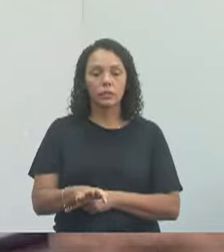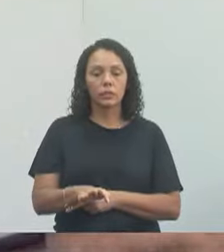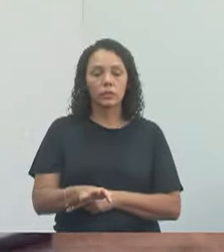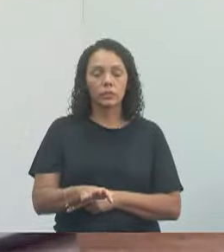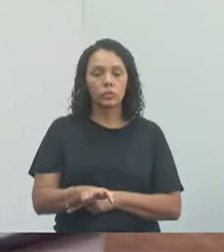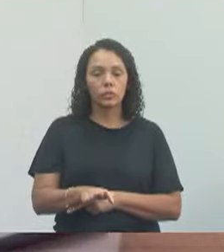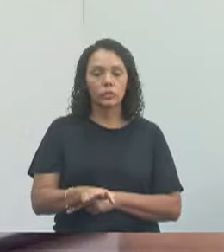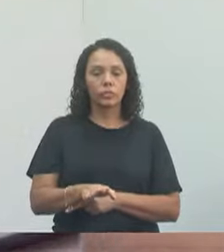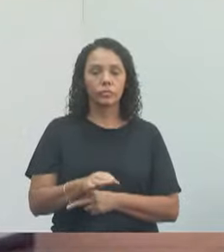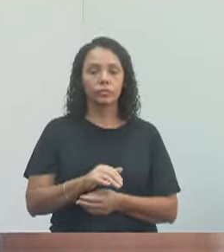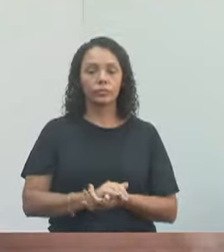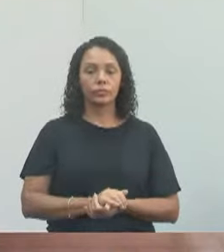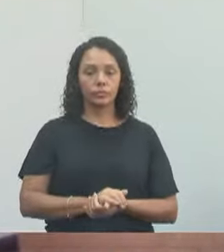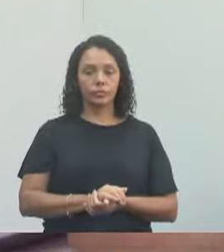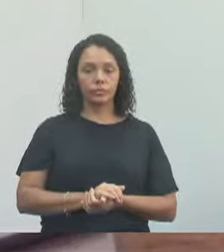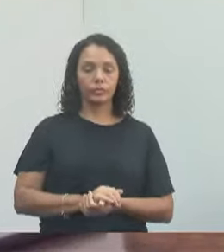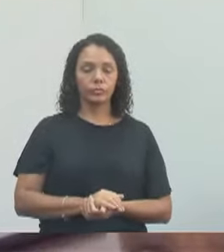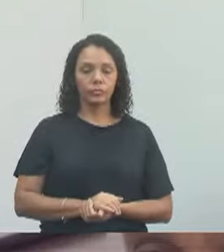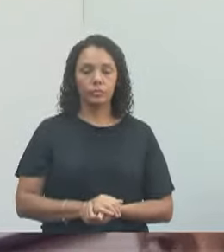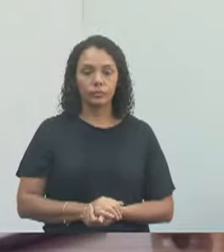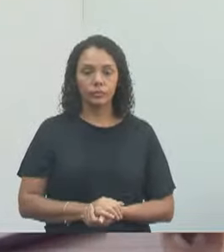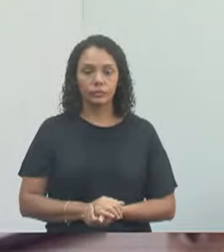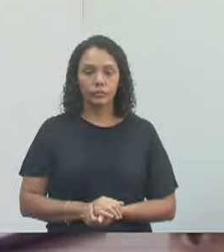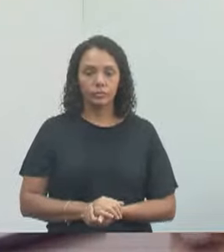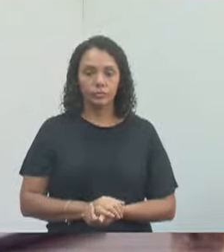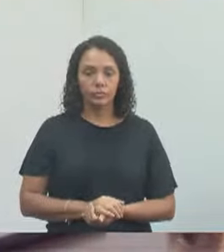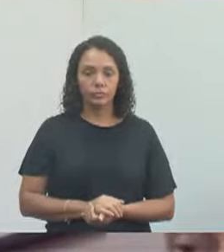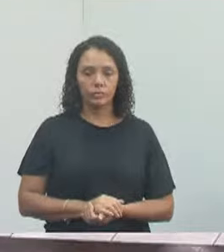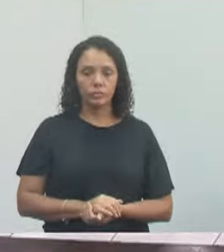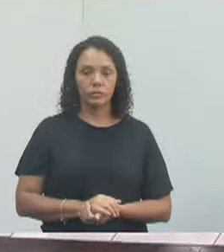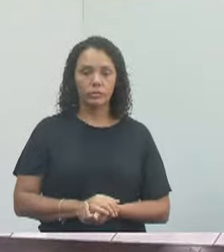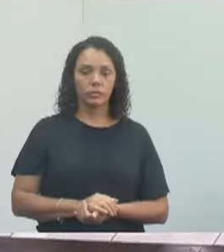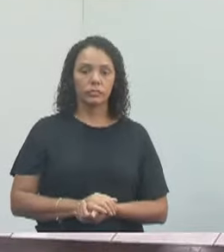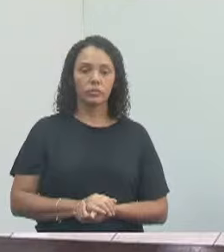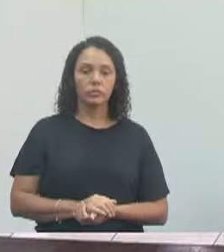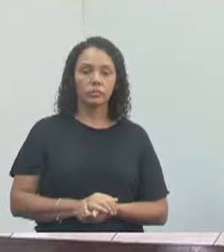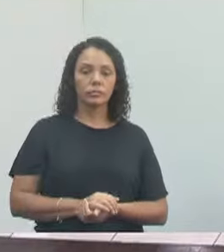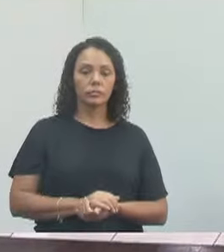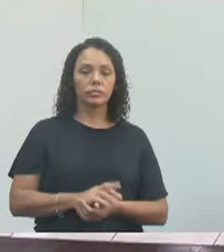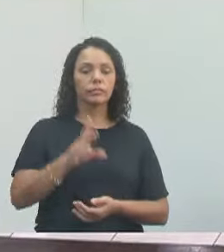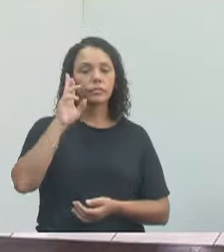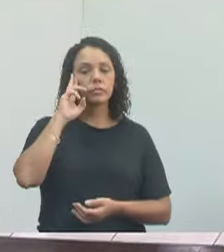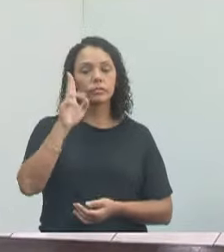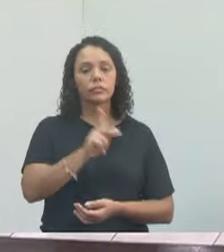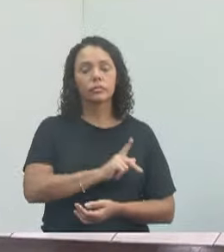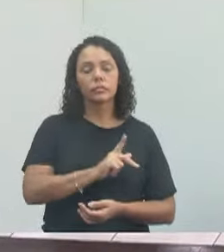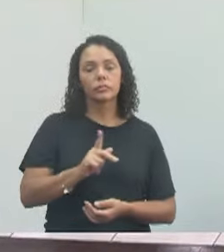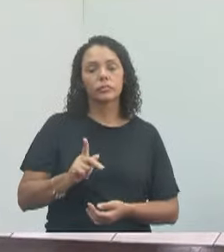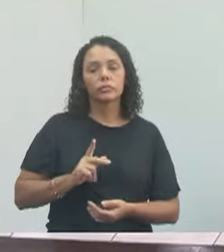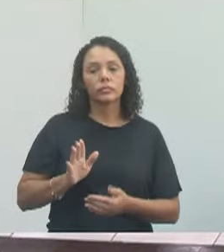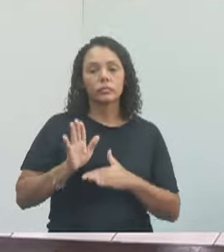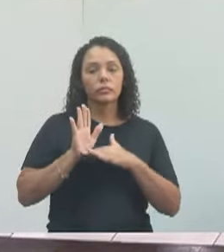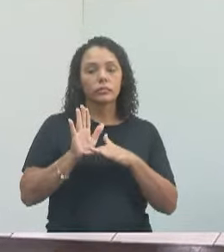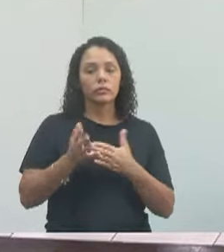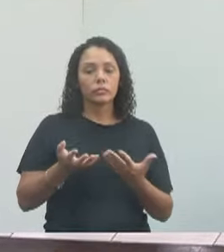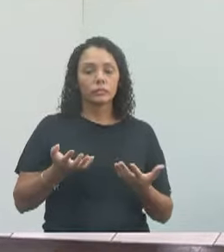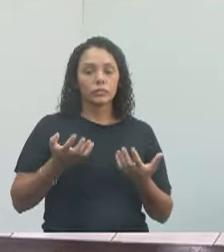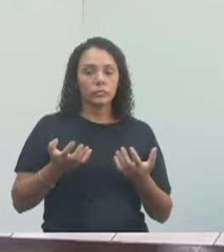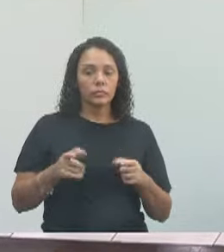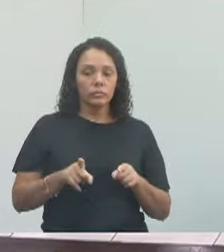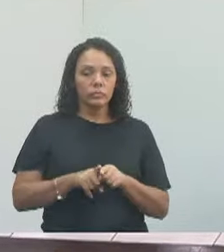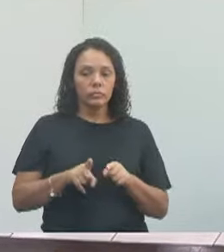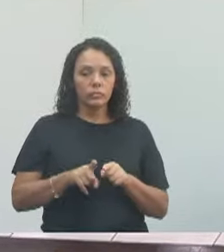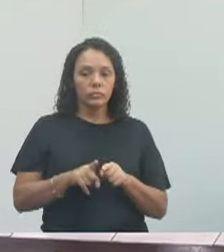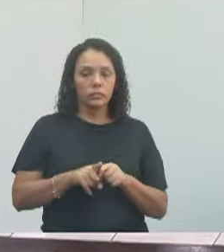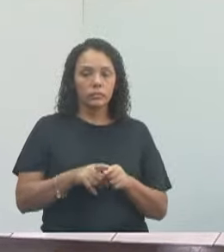feito já para todos os demais senhor presidente também quero colaborar com